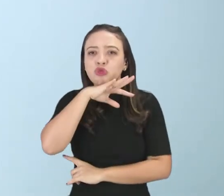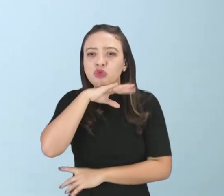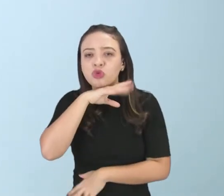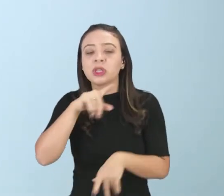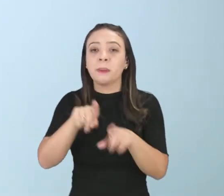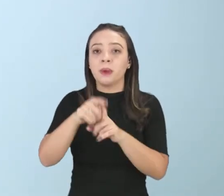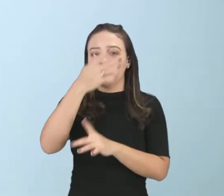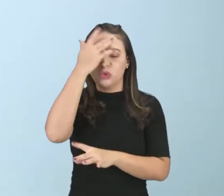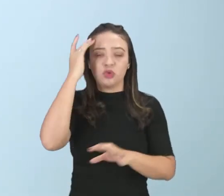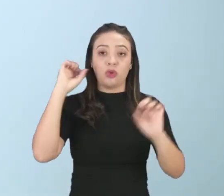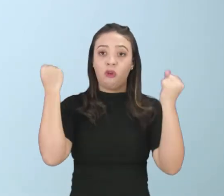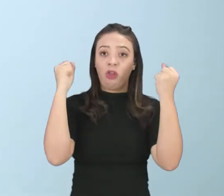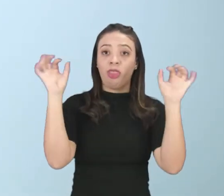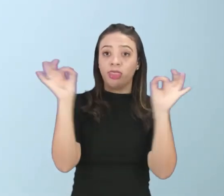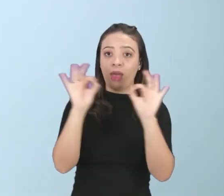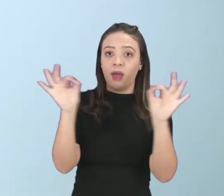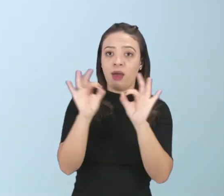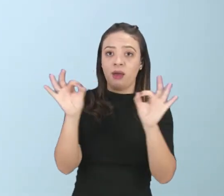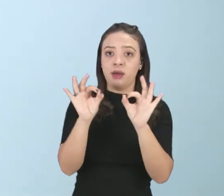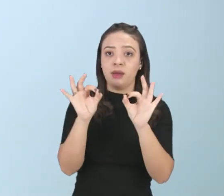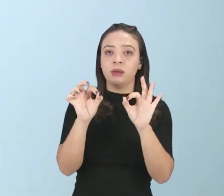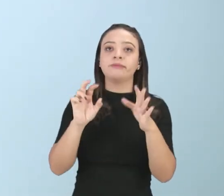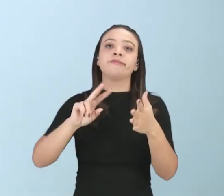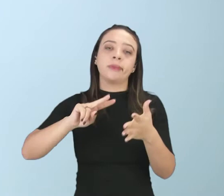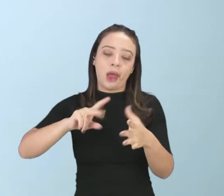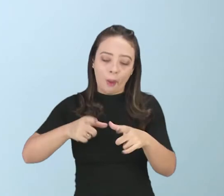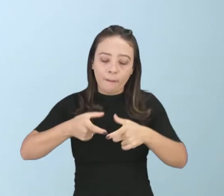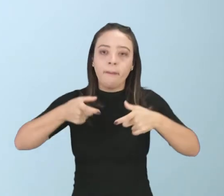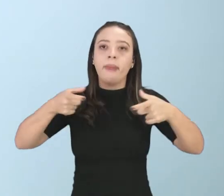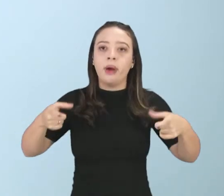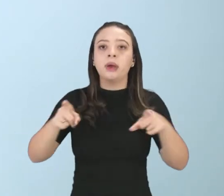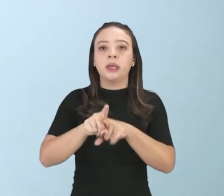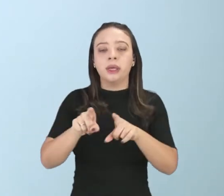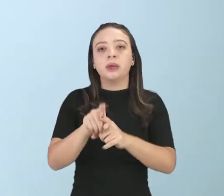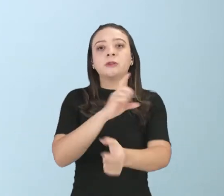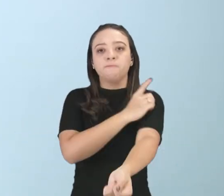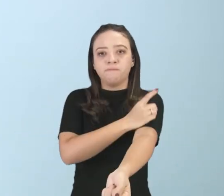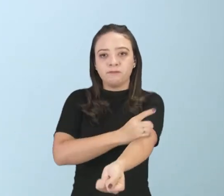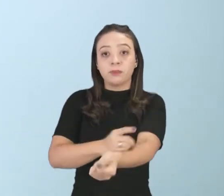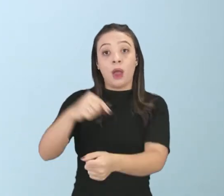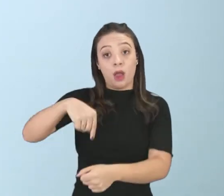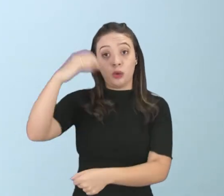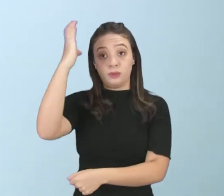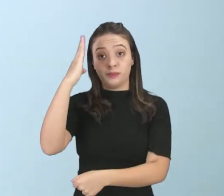aumentando significativamente os números de diabetes no Brasil e no mundo.